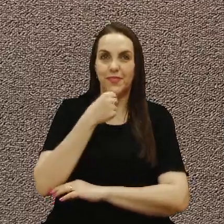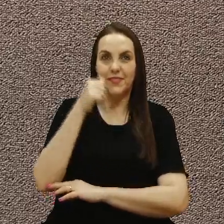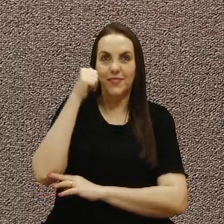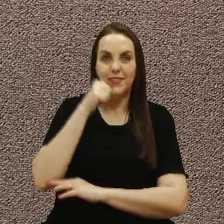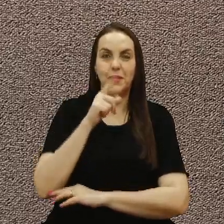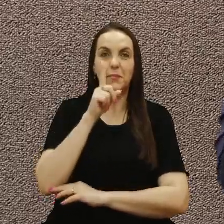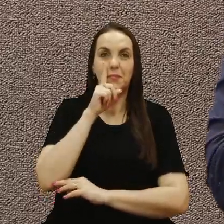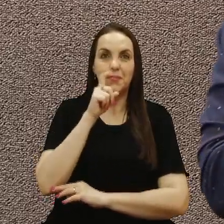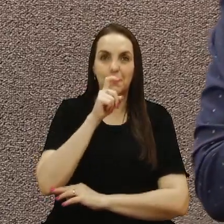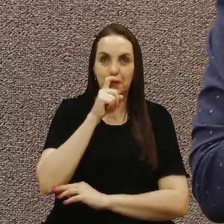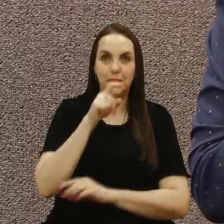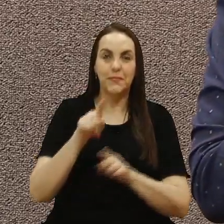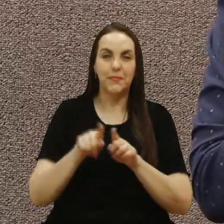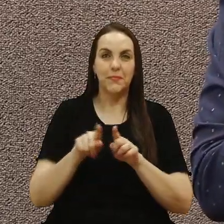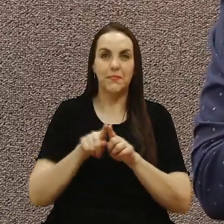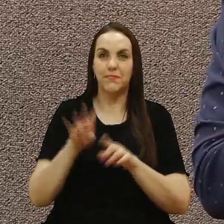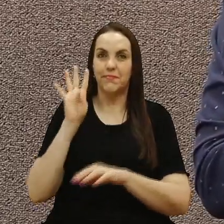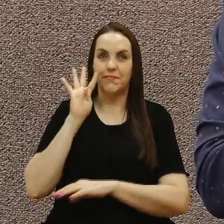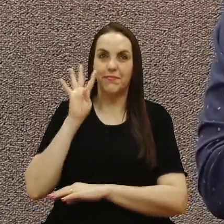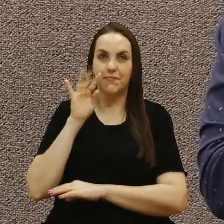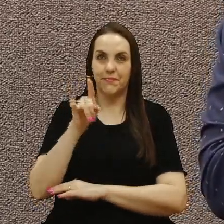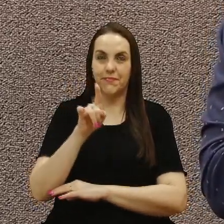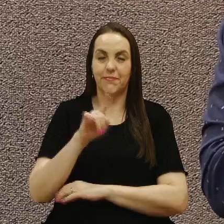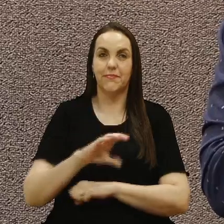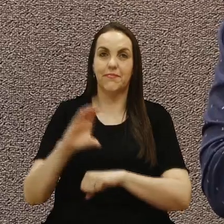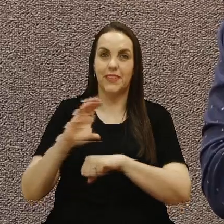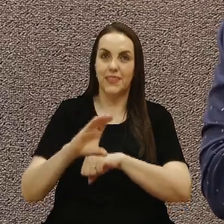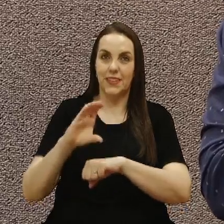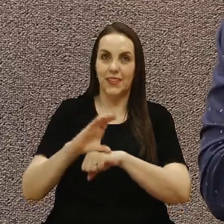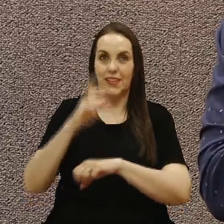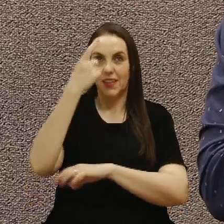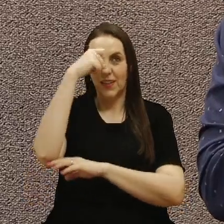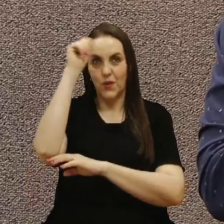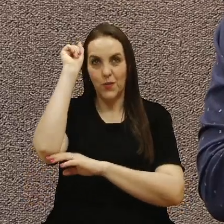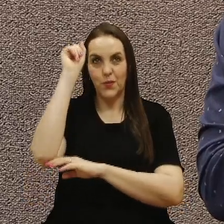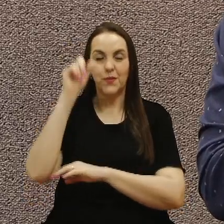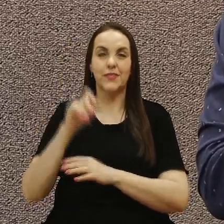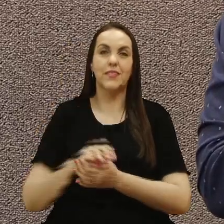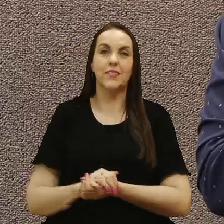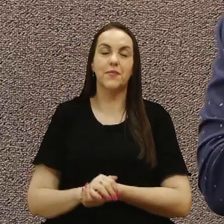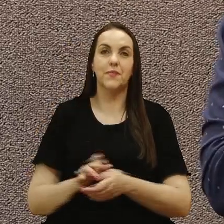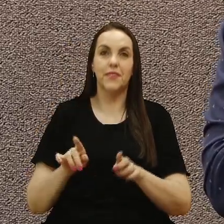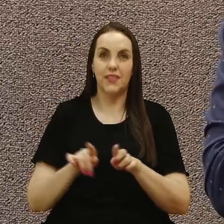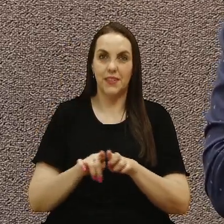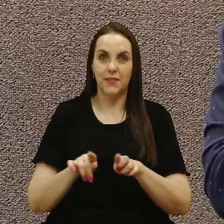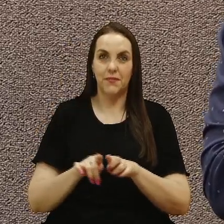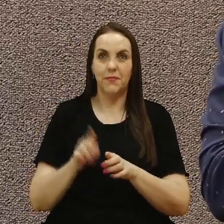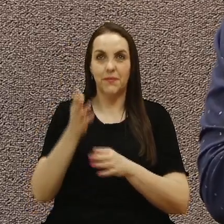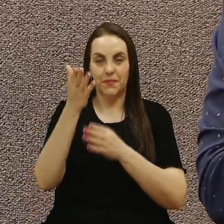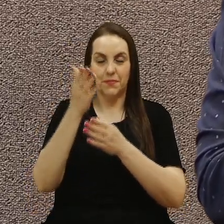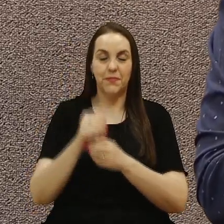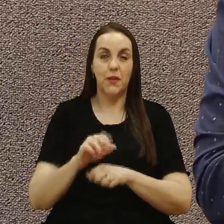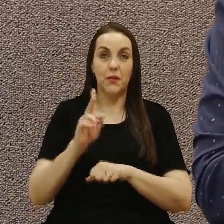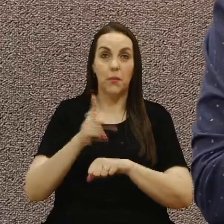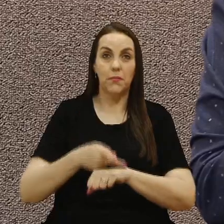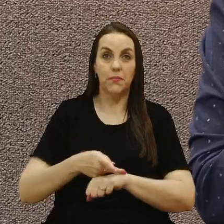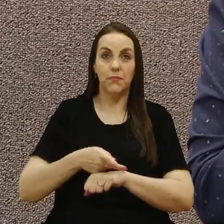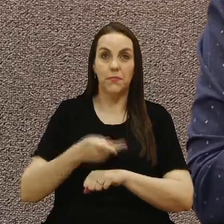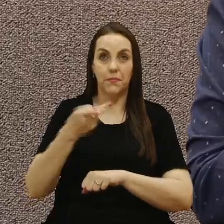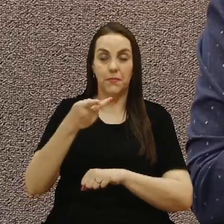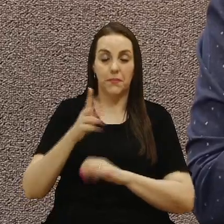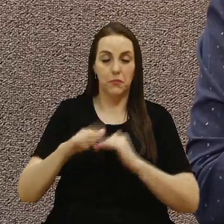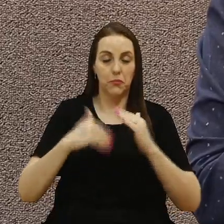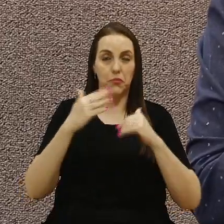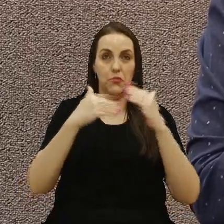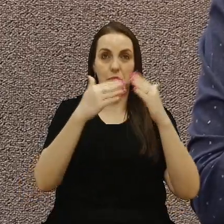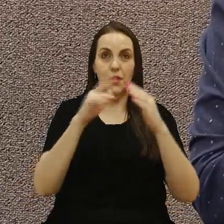muito legal. É a presença ao Centro Tecnológico da Universidade de Caxias do Sul, CETEC-UX, que obteve seu melhor desempenho histórico